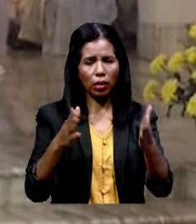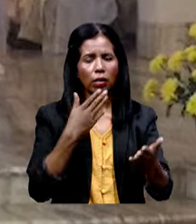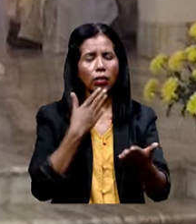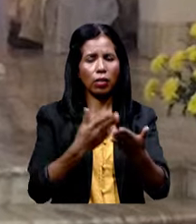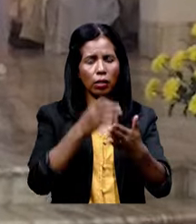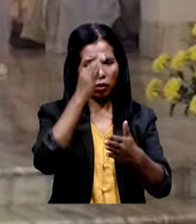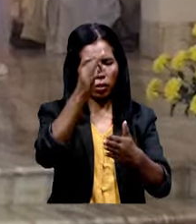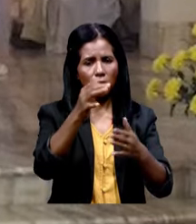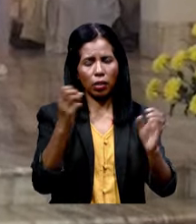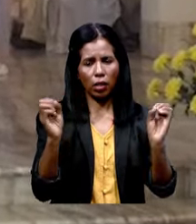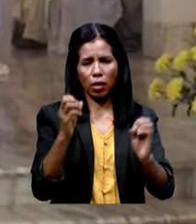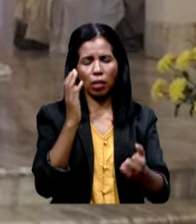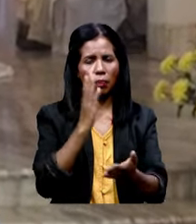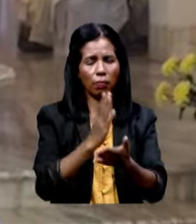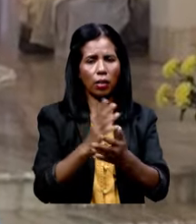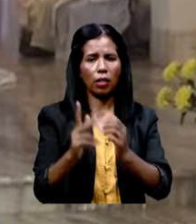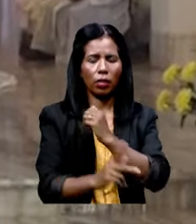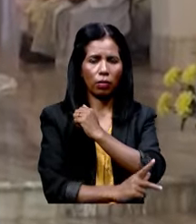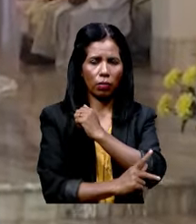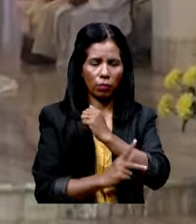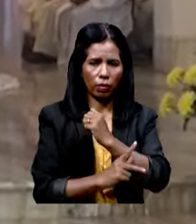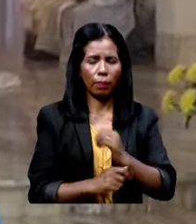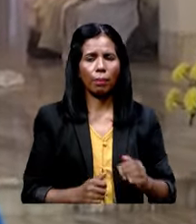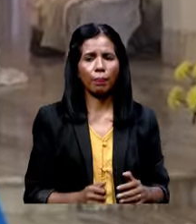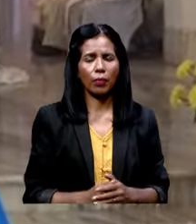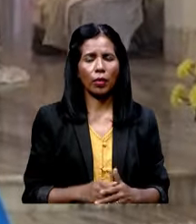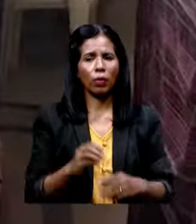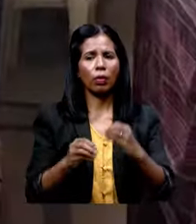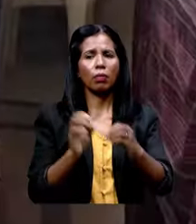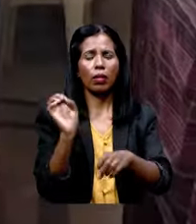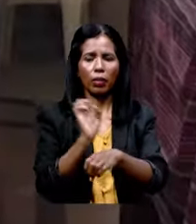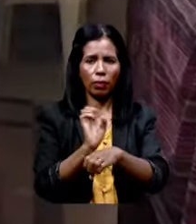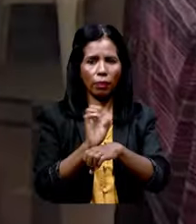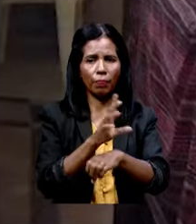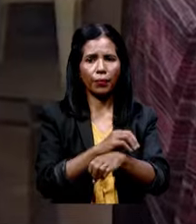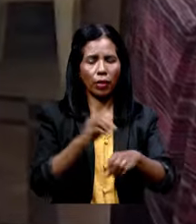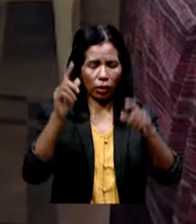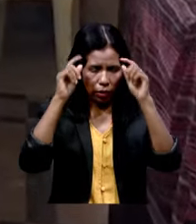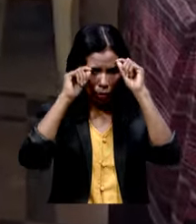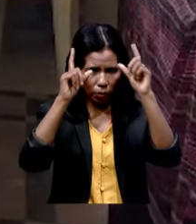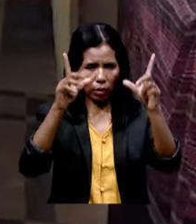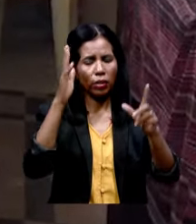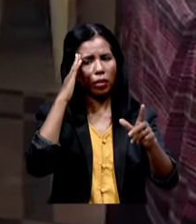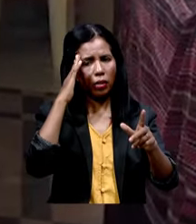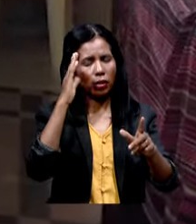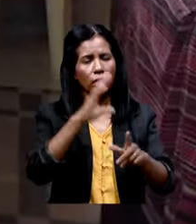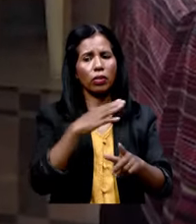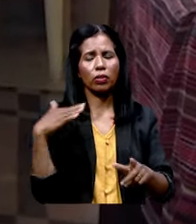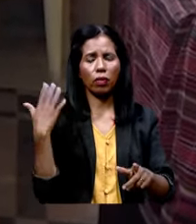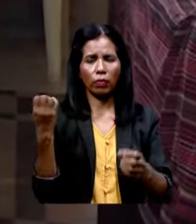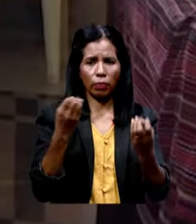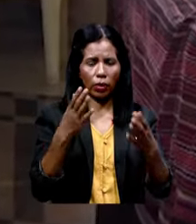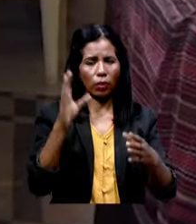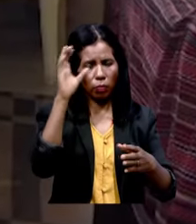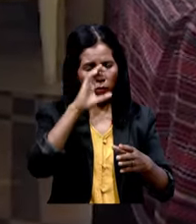é a solução para combate a corrupção. E aspecto economia, Conferência Episcopal Timorense considera jovem barra, buca